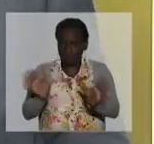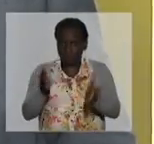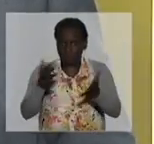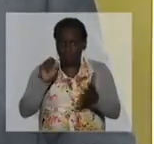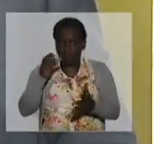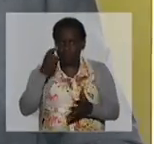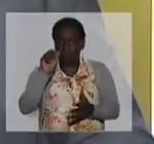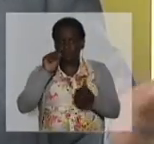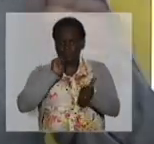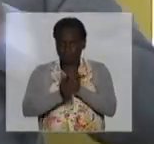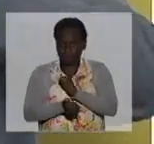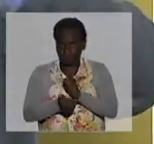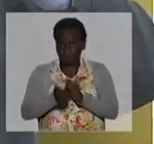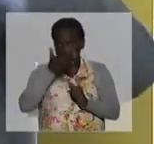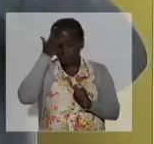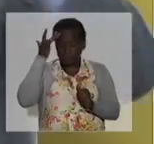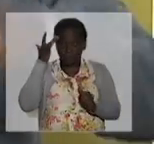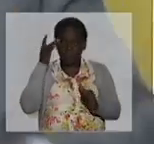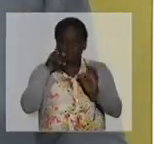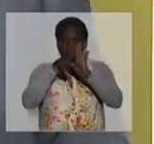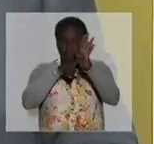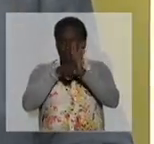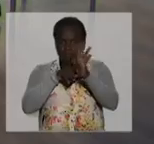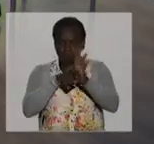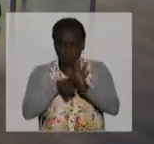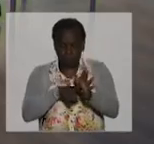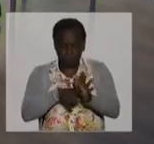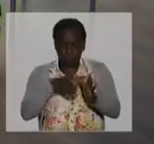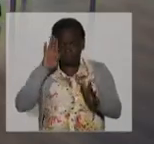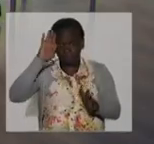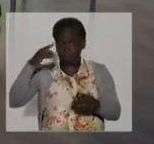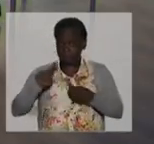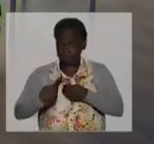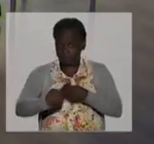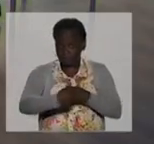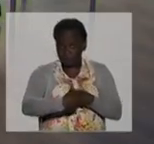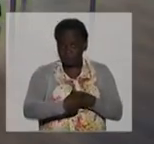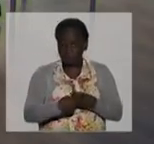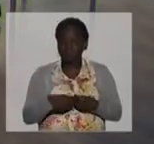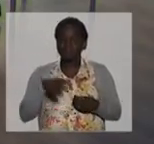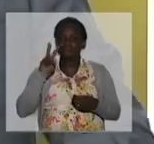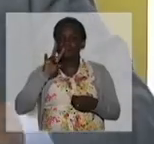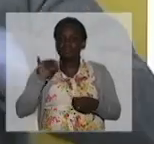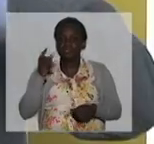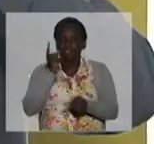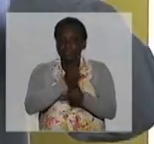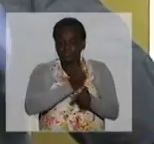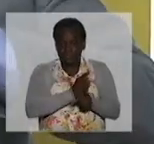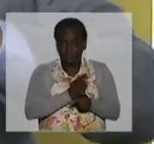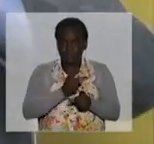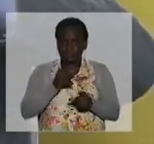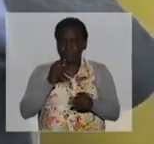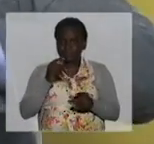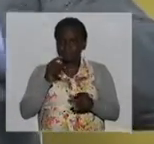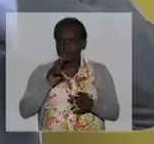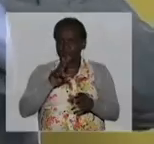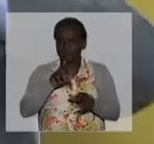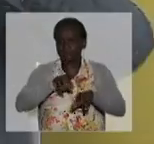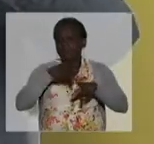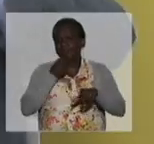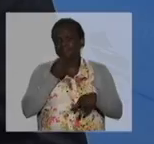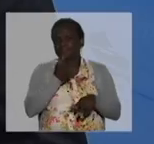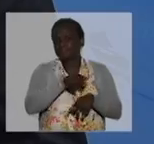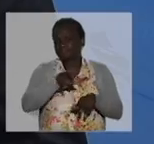ex-atletas. Se alguém pesquisar, principalmente nos subúrbios, vai encontrar